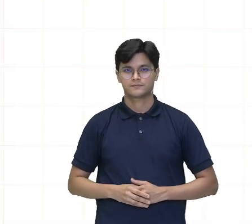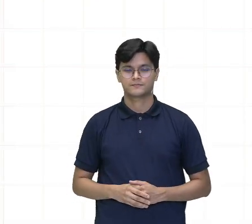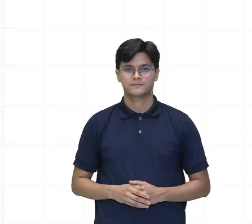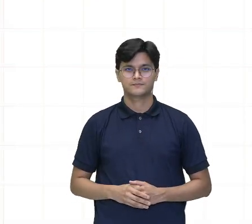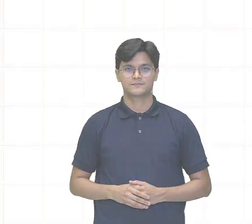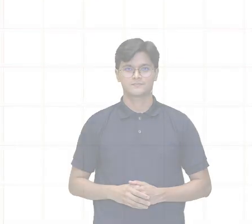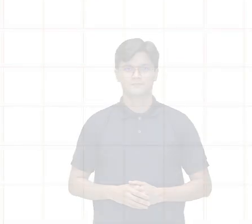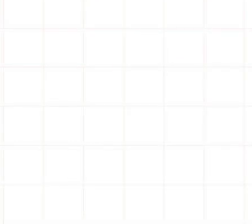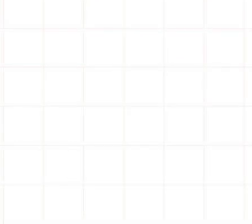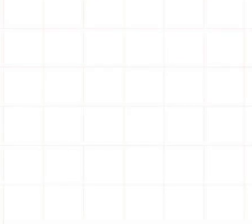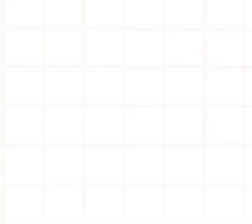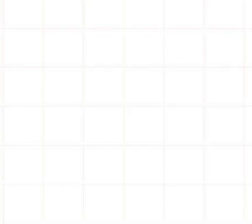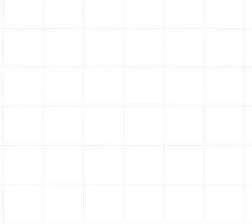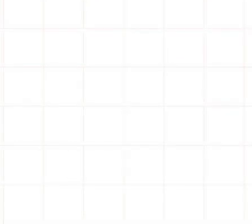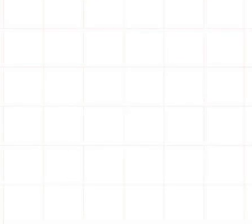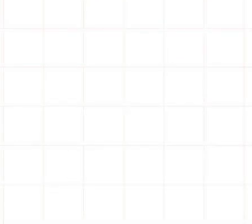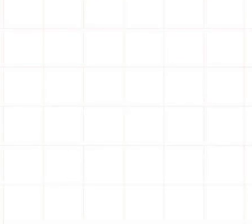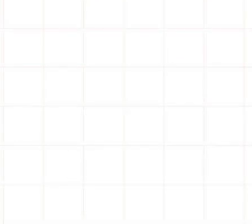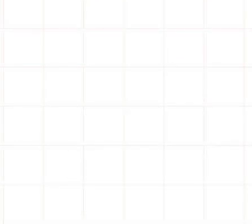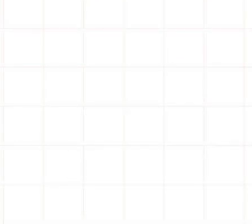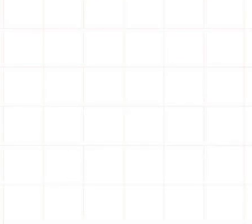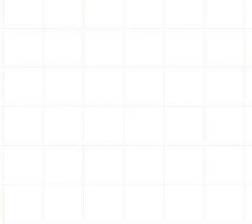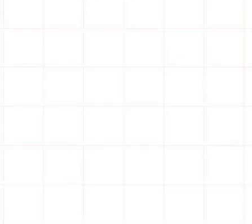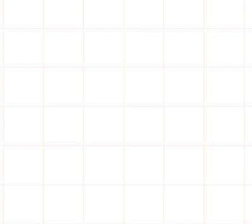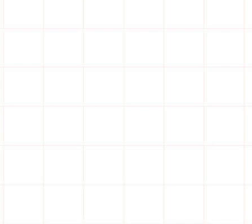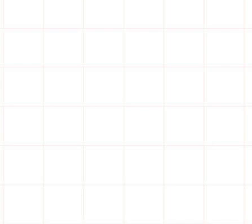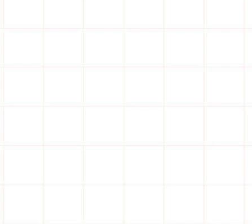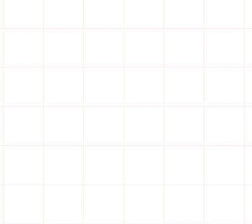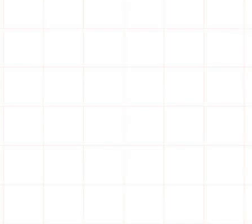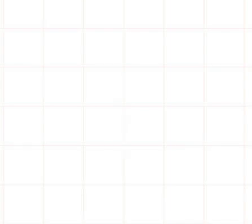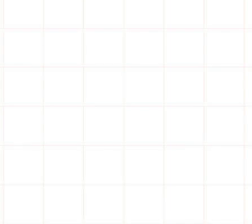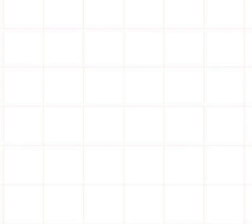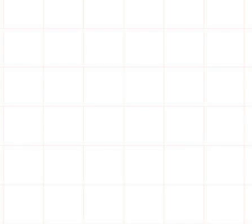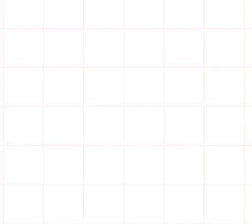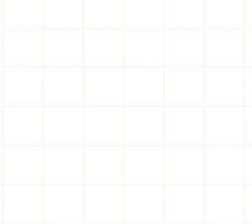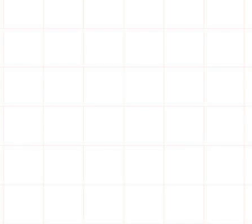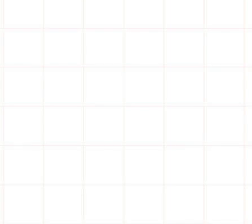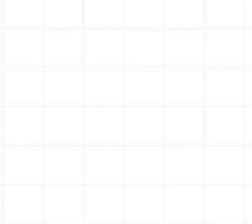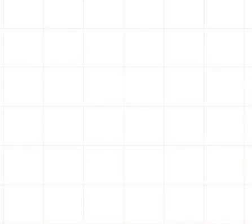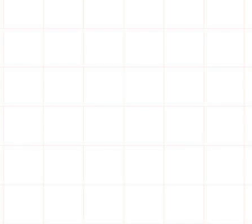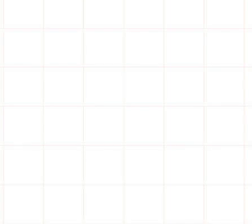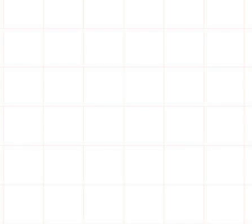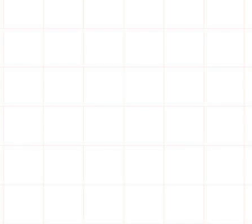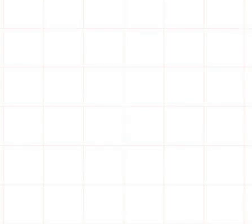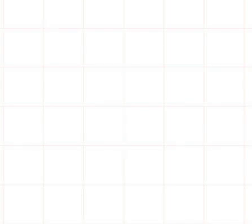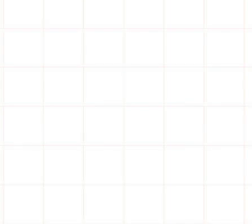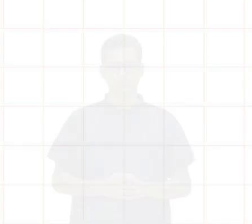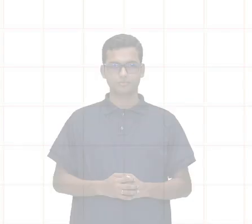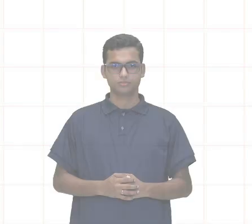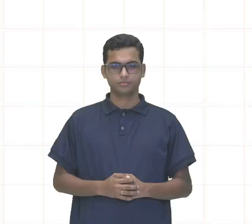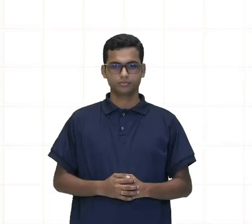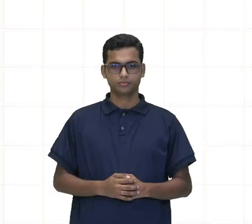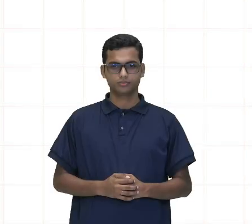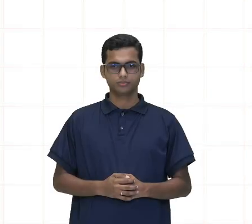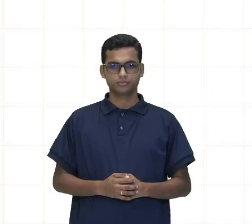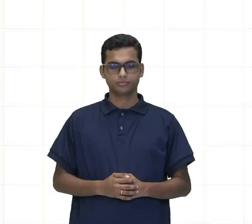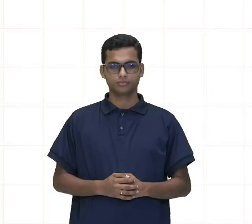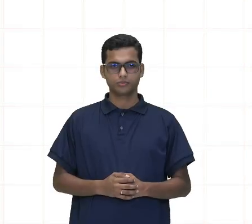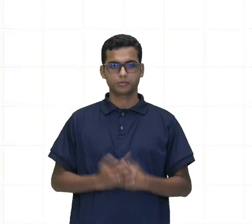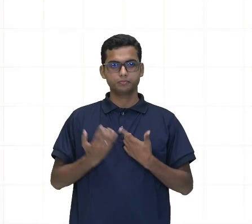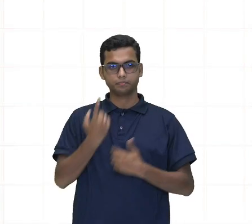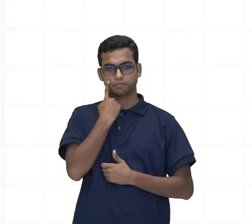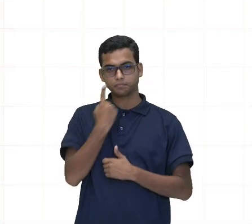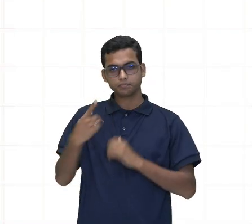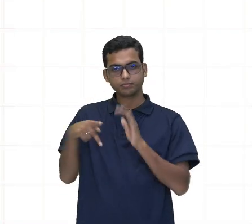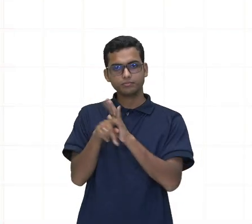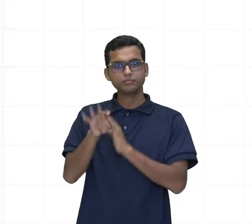os tupinambás. Eles habitavam o litoral do Brasil. O seu líder religioso é o xamã, ou